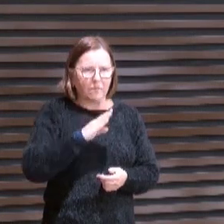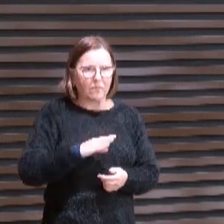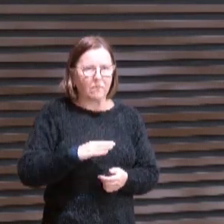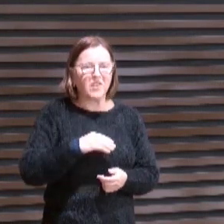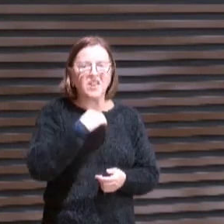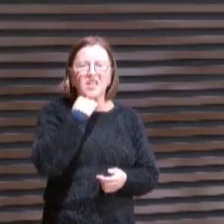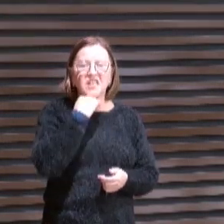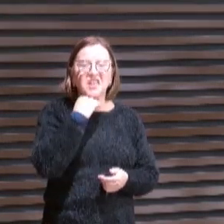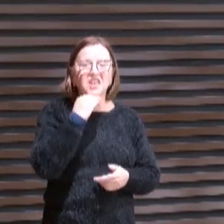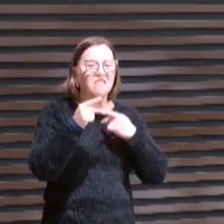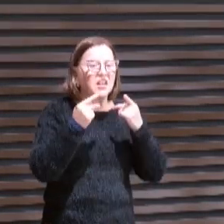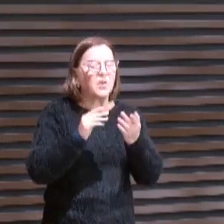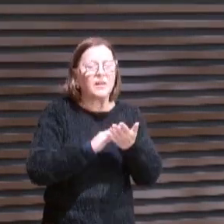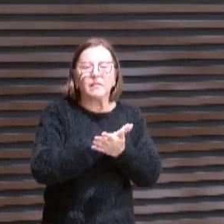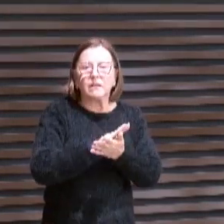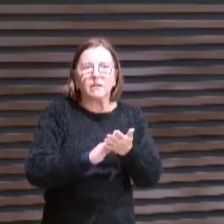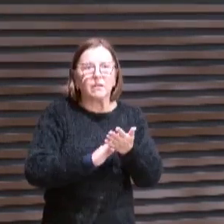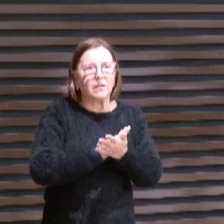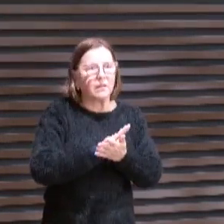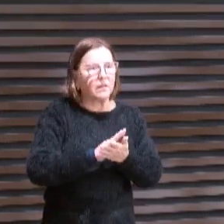Ninguém disse mais nada.